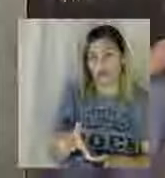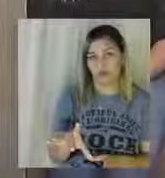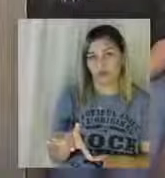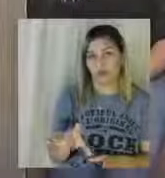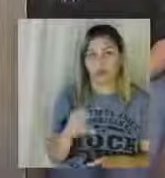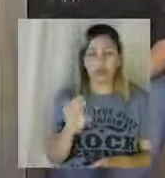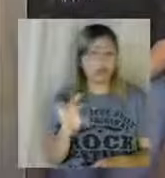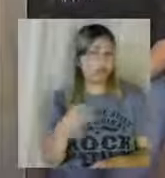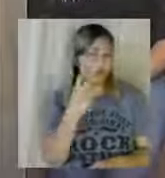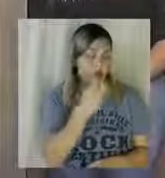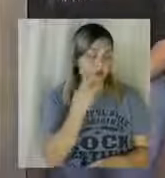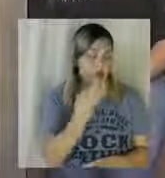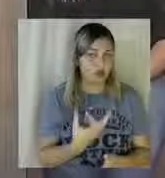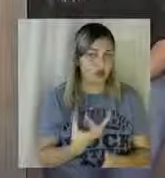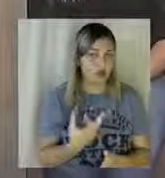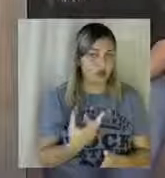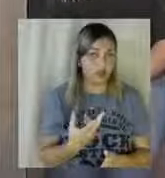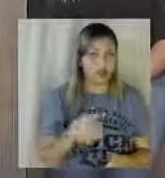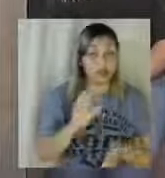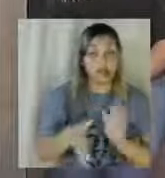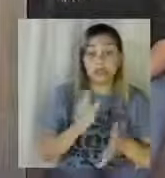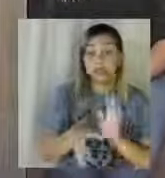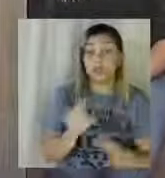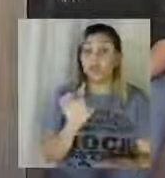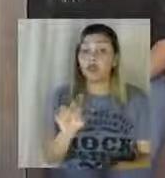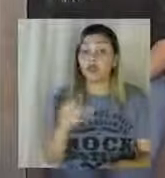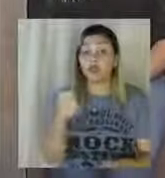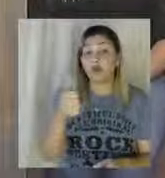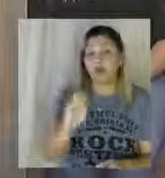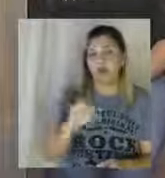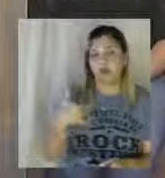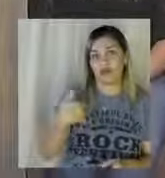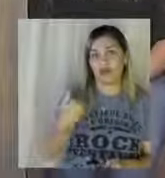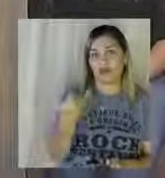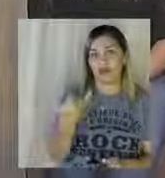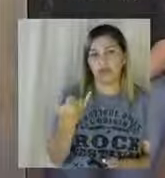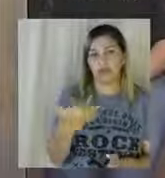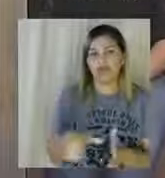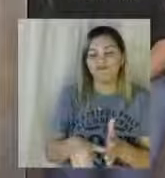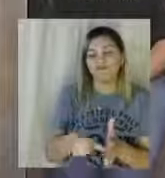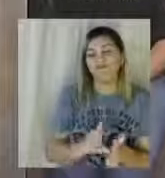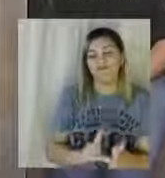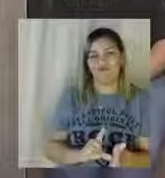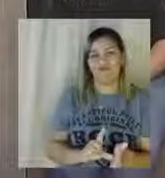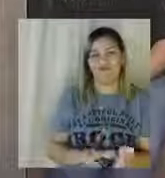a oralizar. Libras só com 10 anos, atrasada.